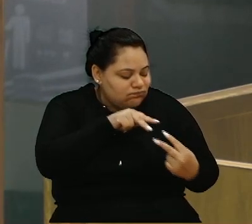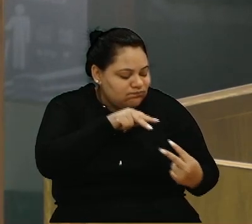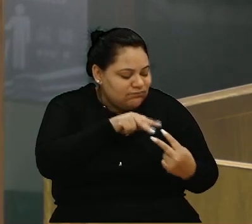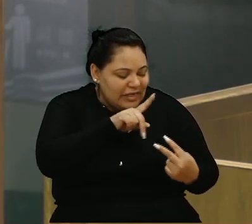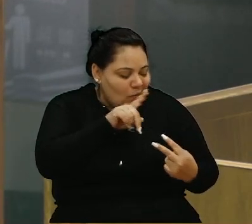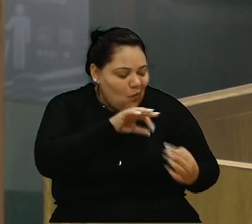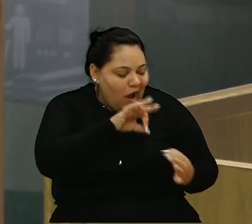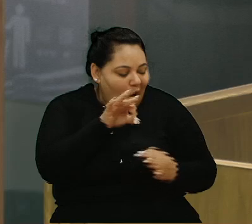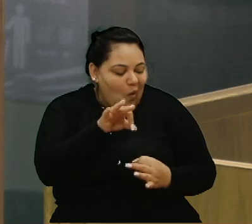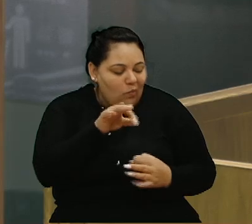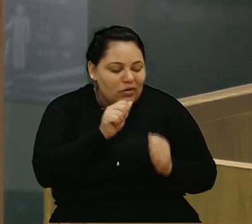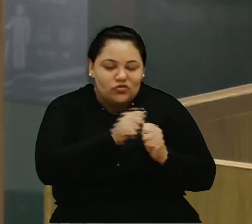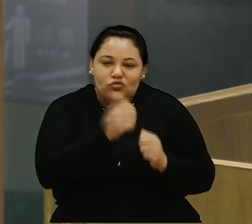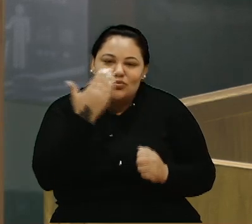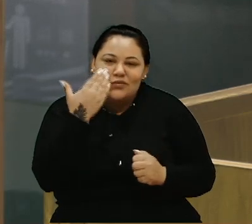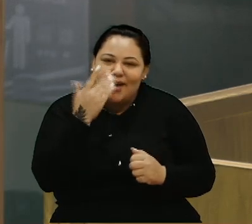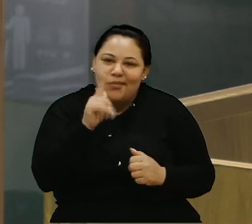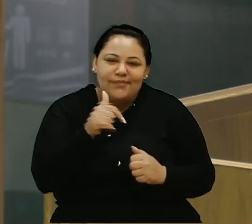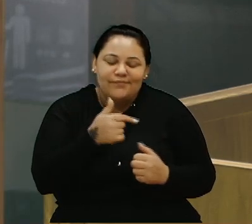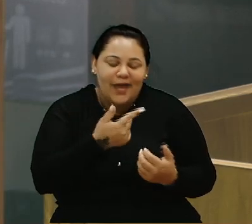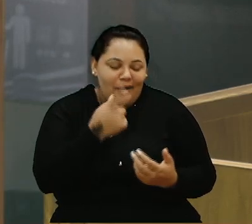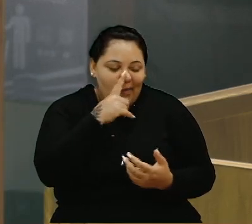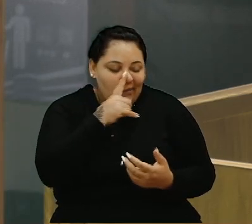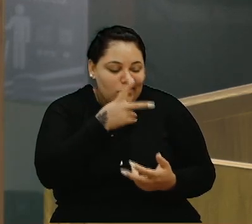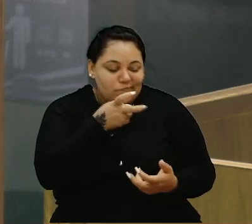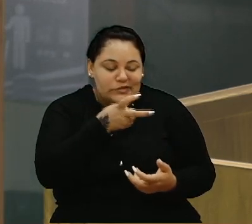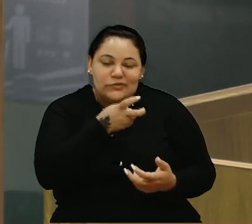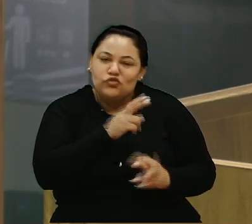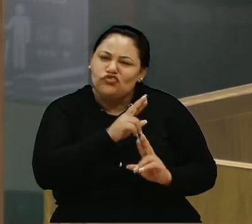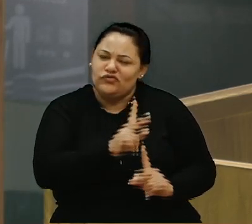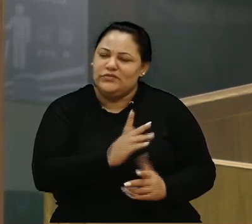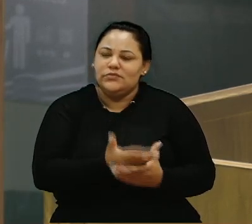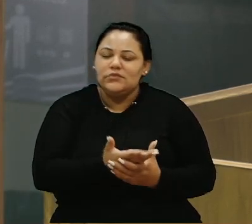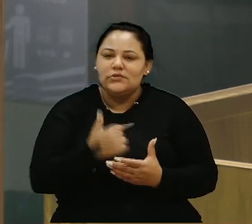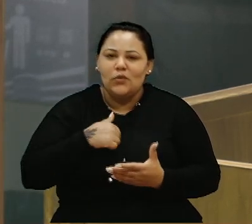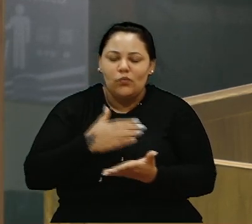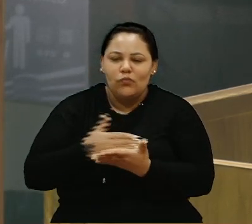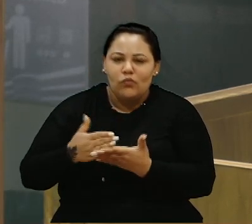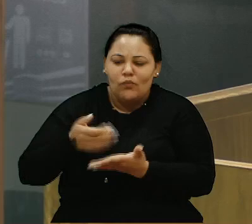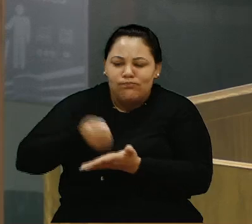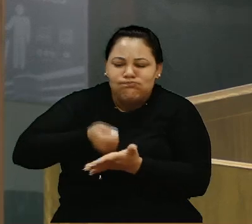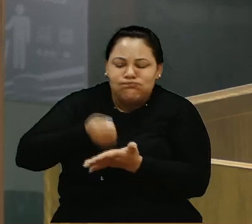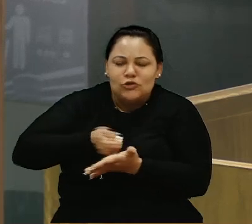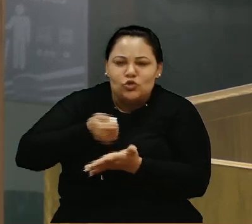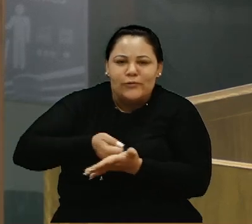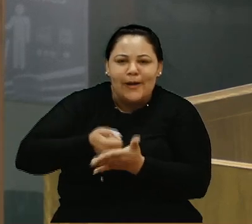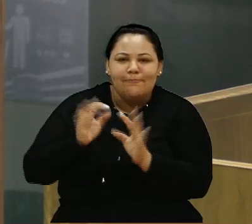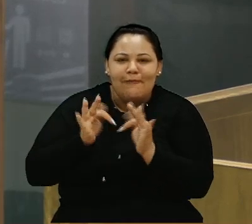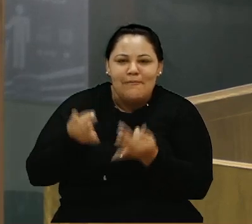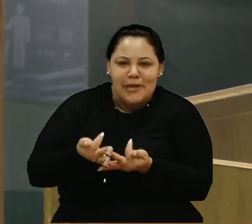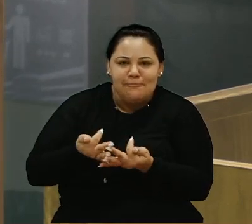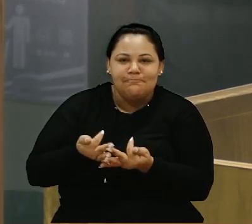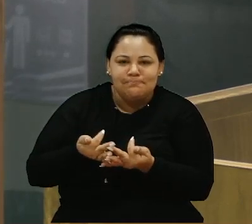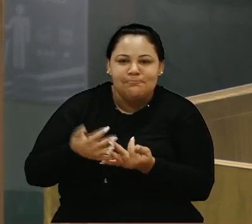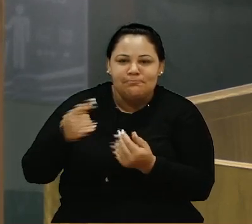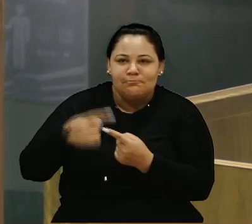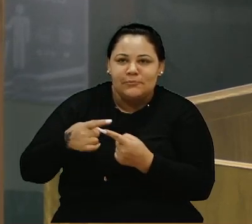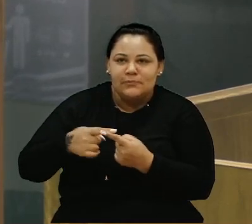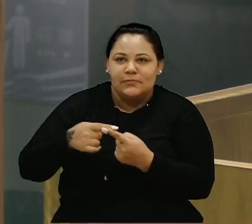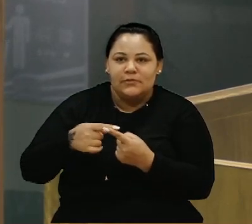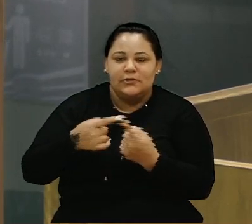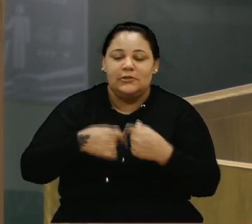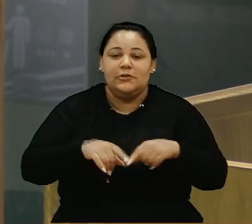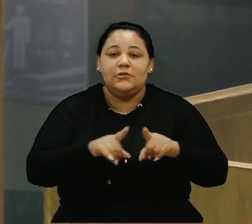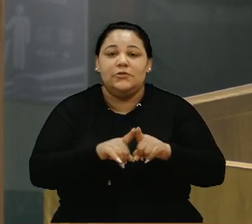então, a família iniciou uma luta para que este jovem cidadão